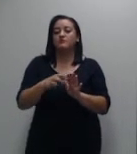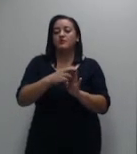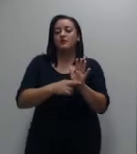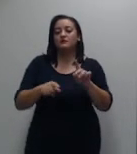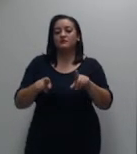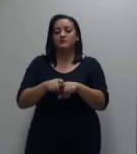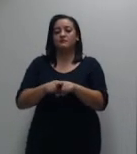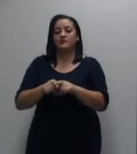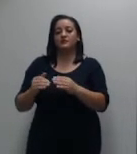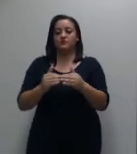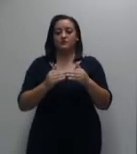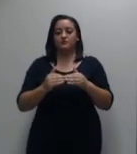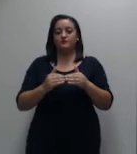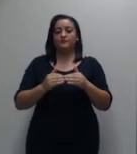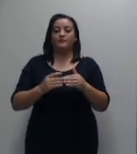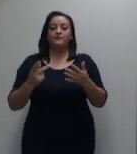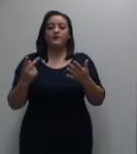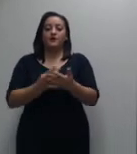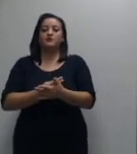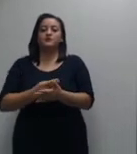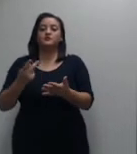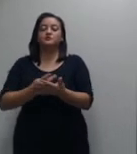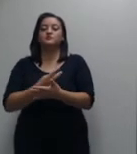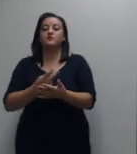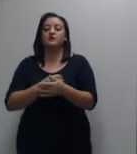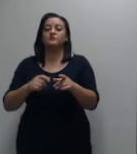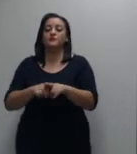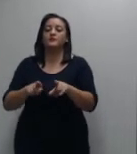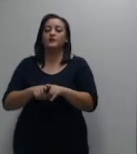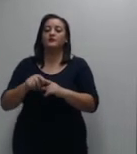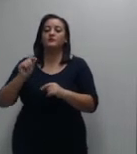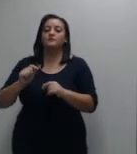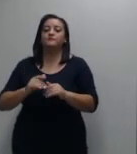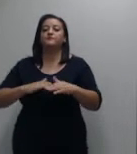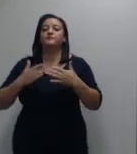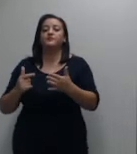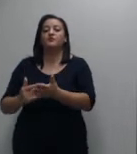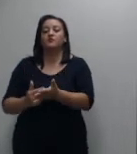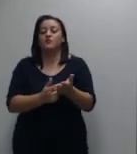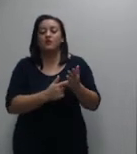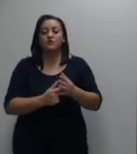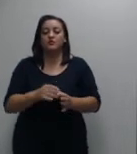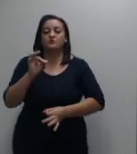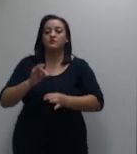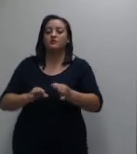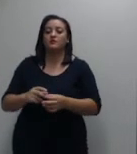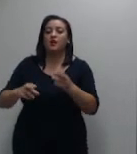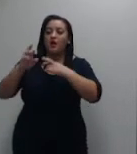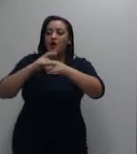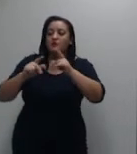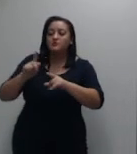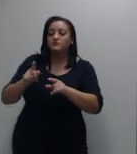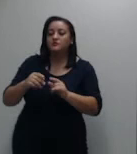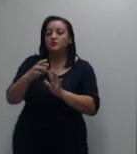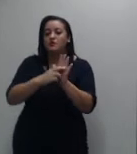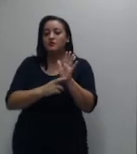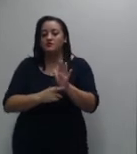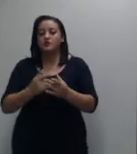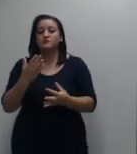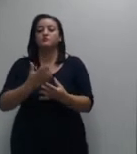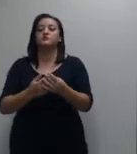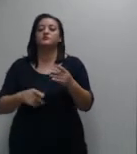sentido ocorre o erro in procedendo quando acordam judicantes não observa as normas processuais